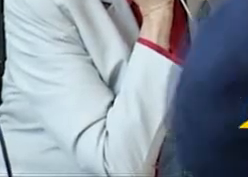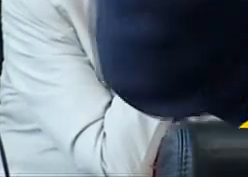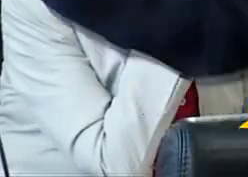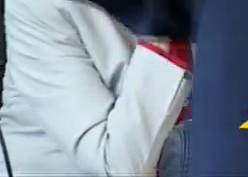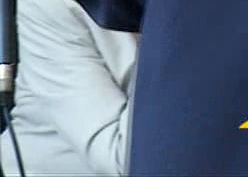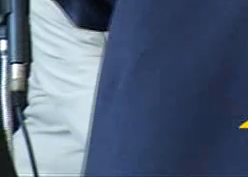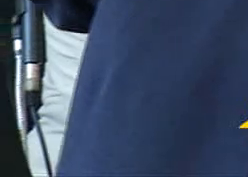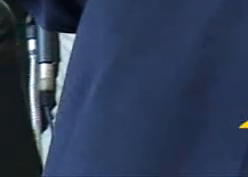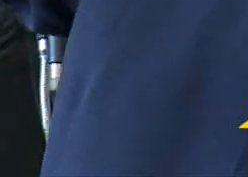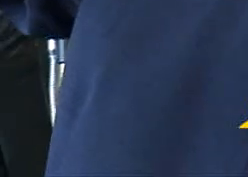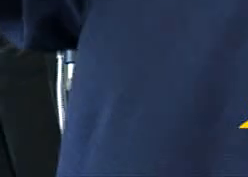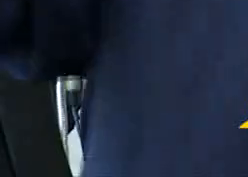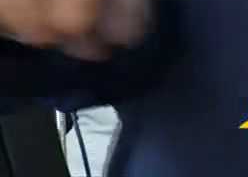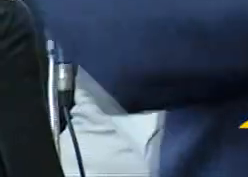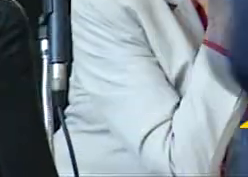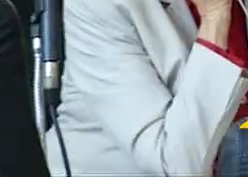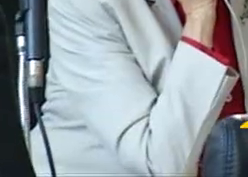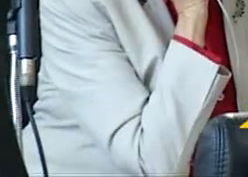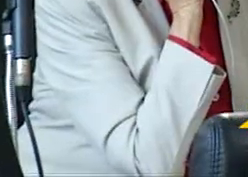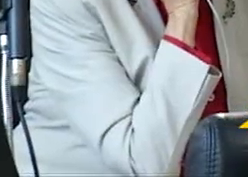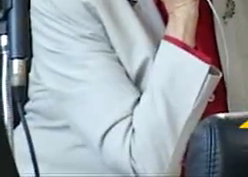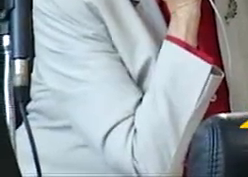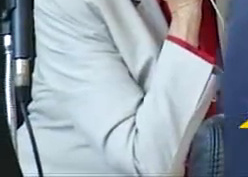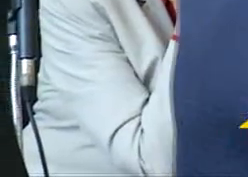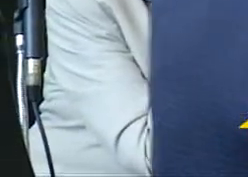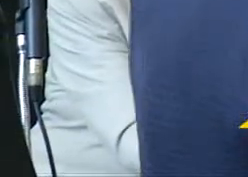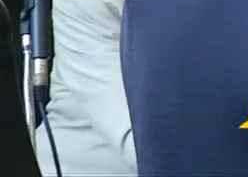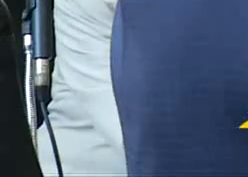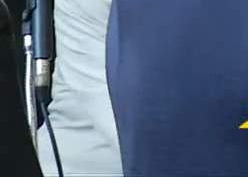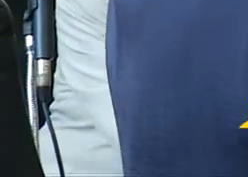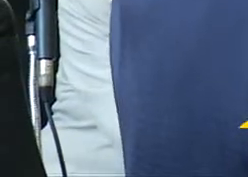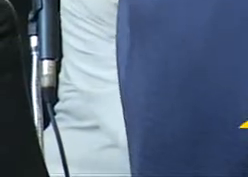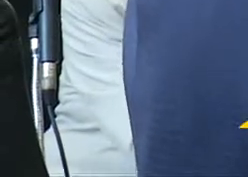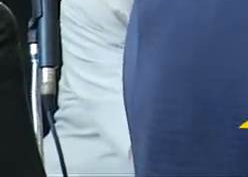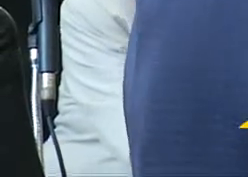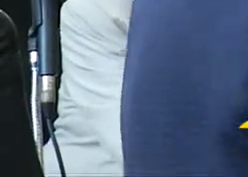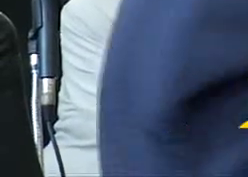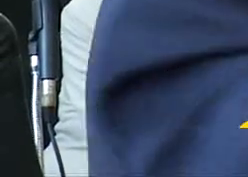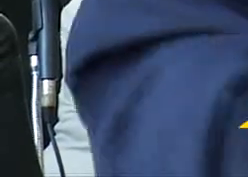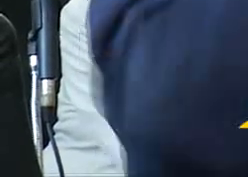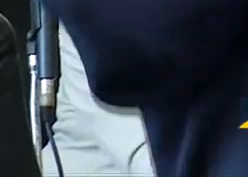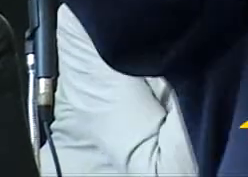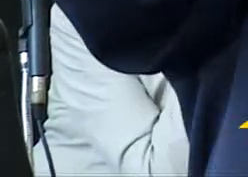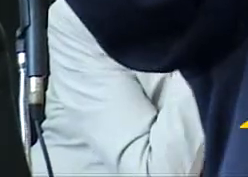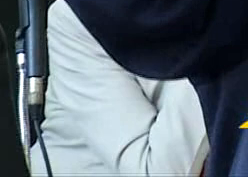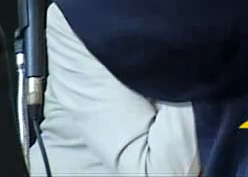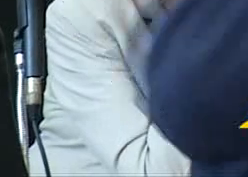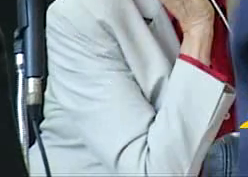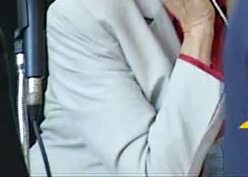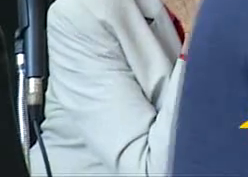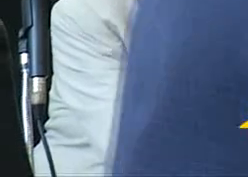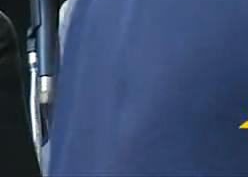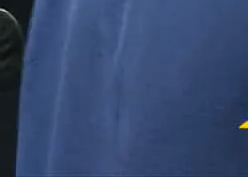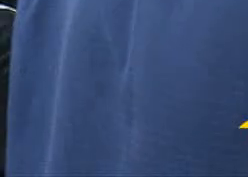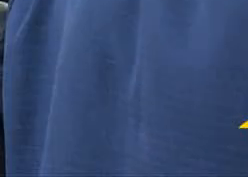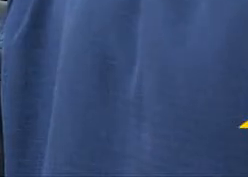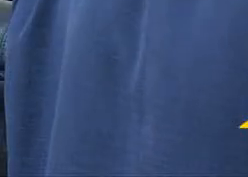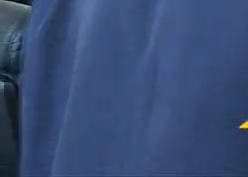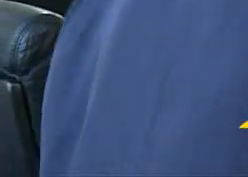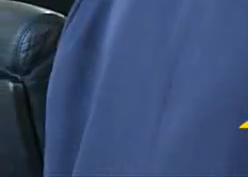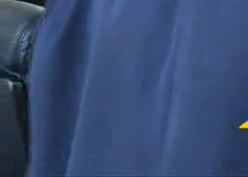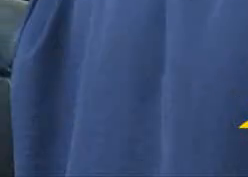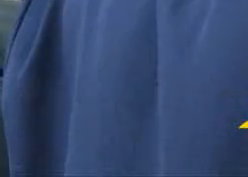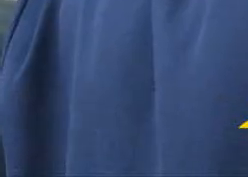justamente vou levar esse assunto para ela. Não adianta eu falar, mas a empresa que não entregou, é geralmente isso aí, viu? Mas quem paga